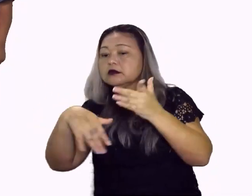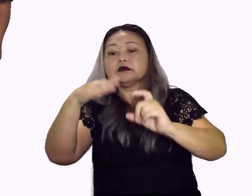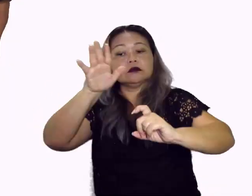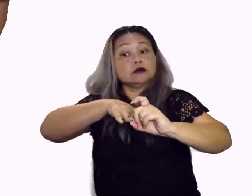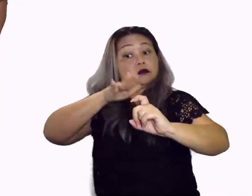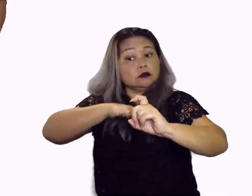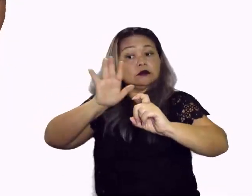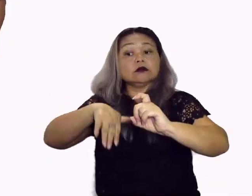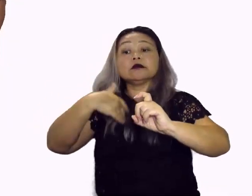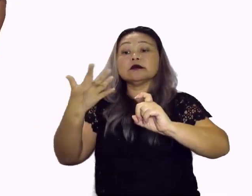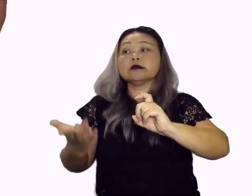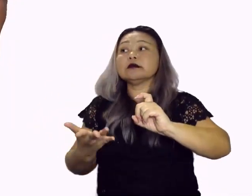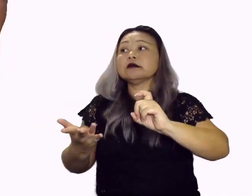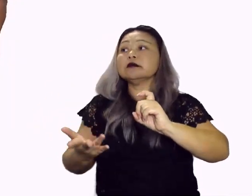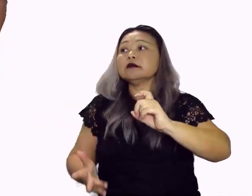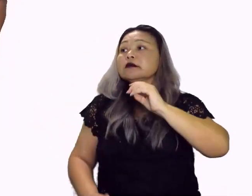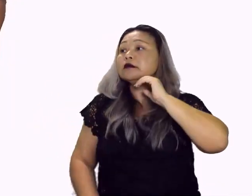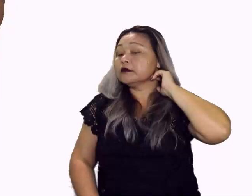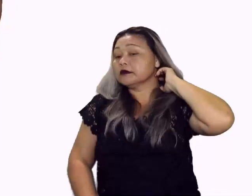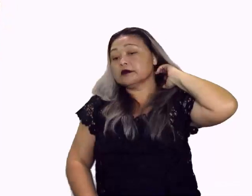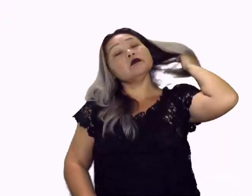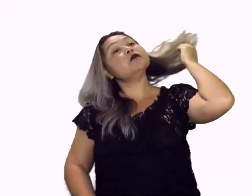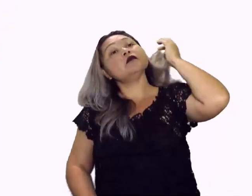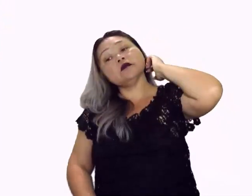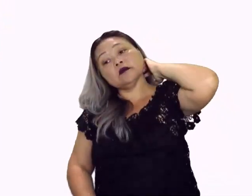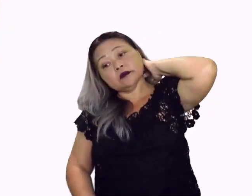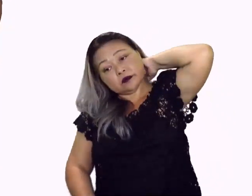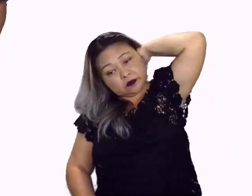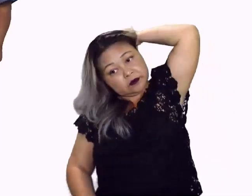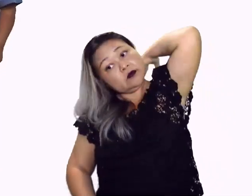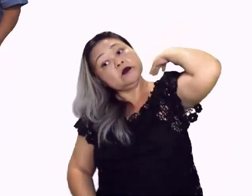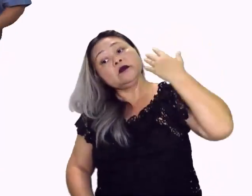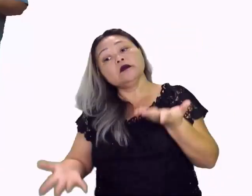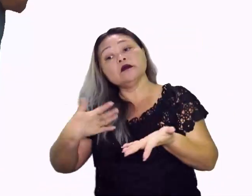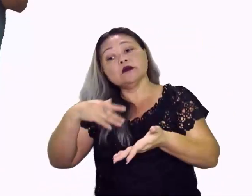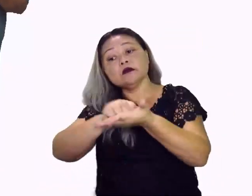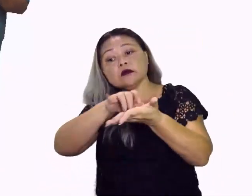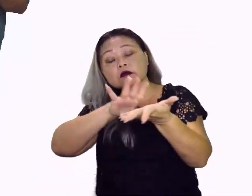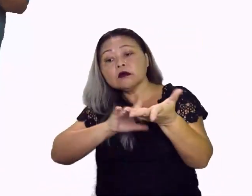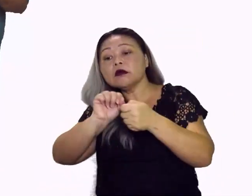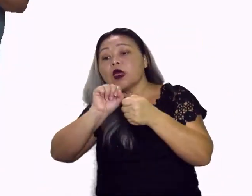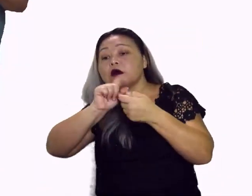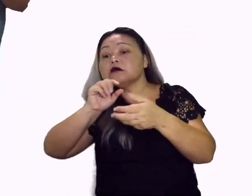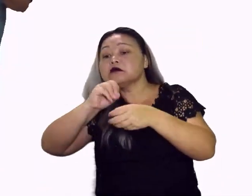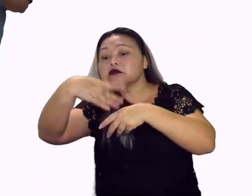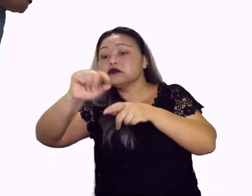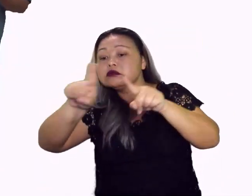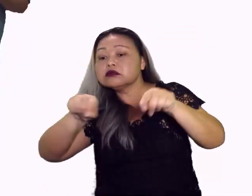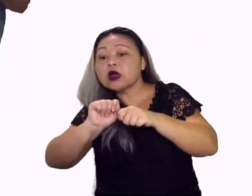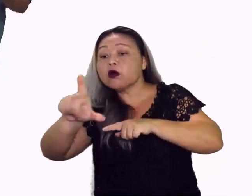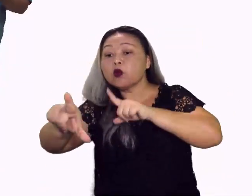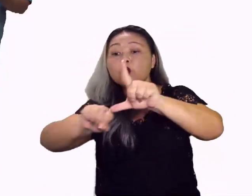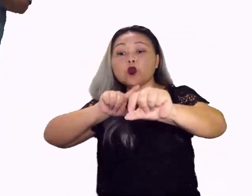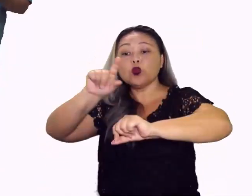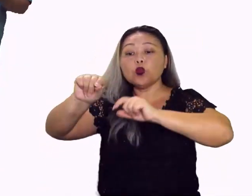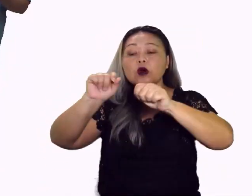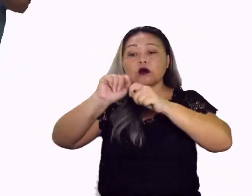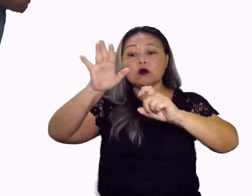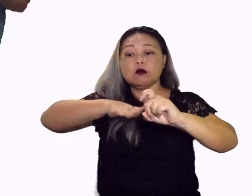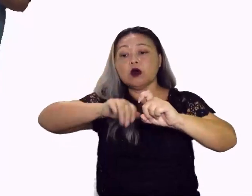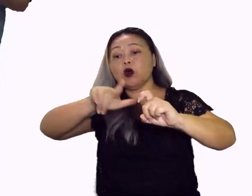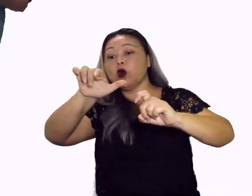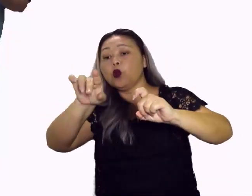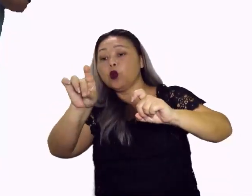mitologia. Inclusive, ó, o nosso trabalho extra classe, vocês vão escolher um mito ou uma lenda daqui do